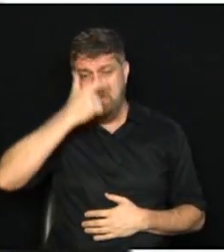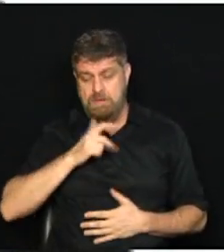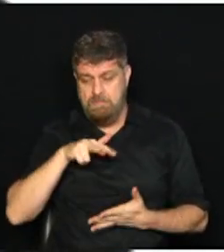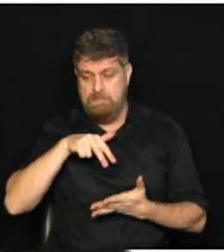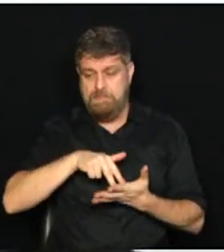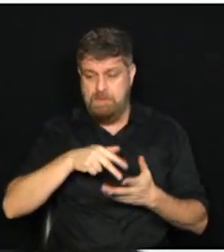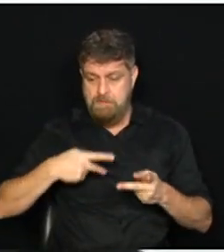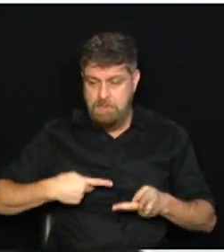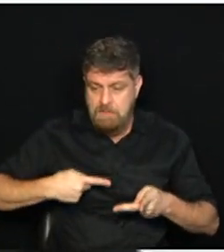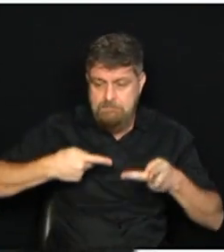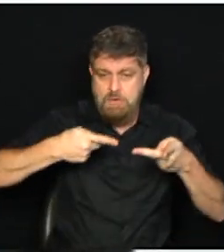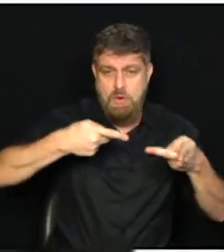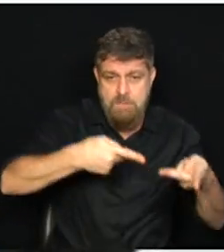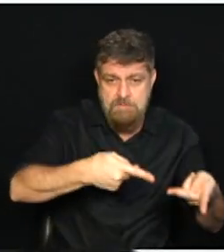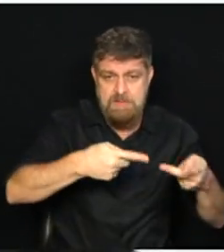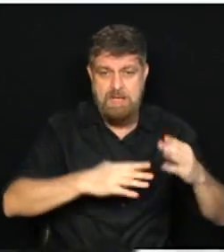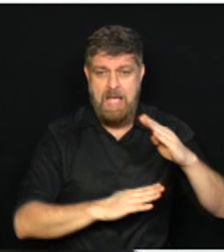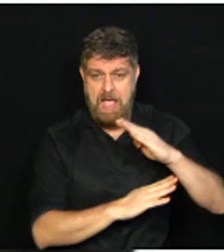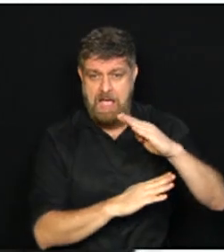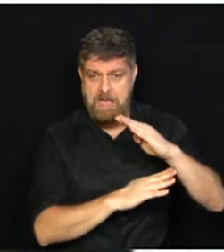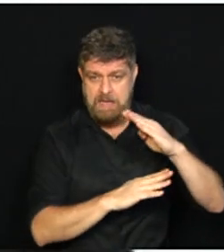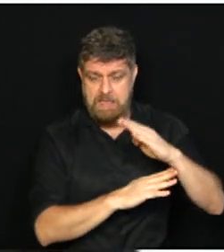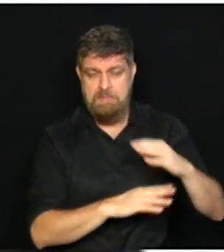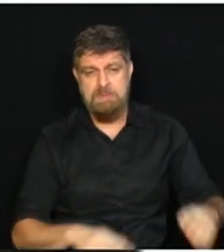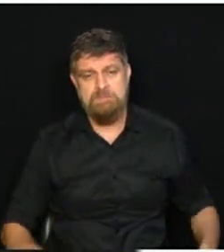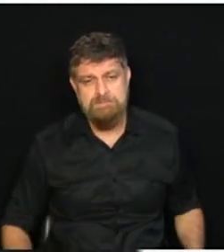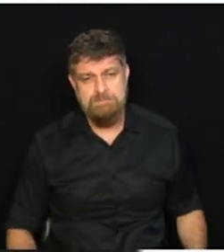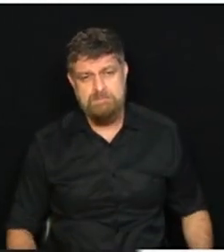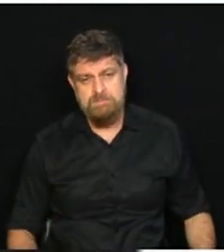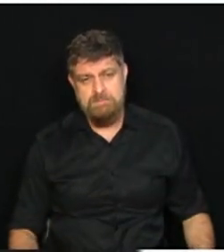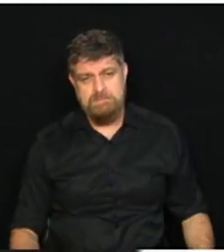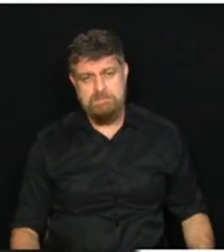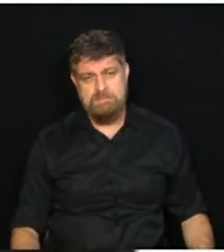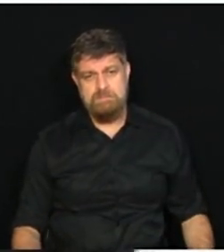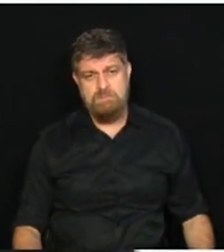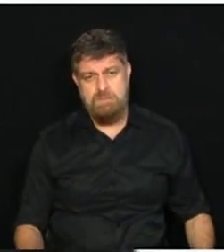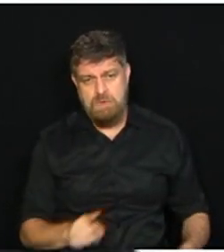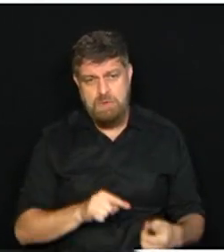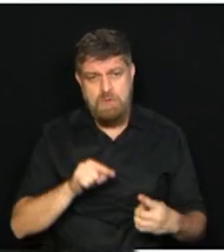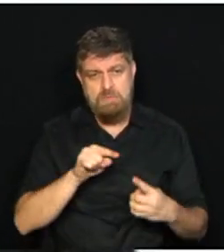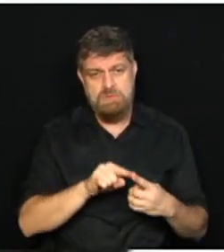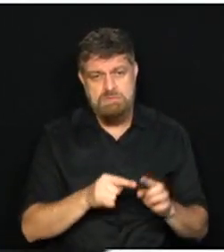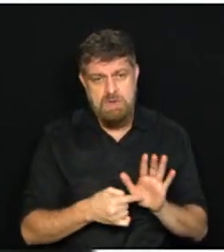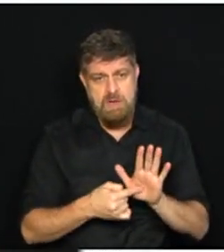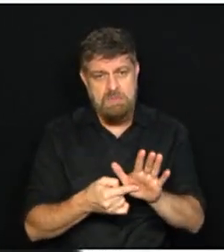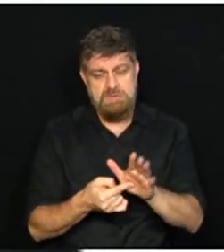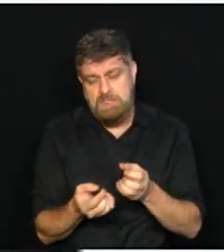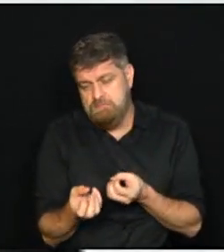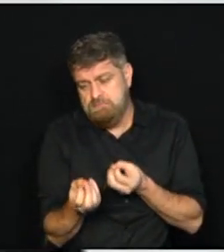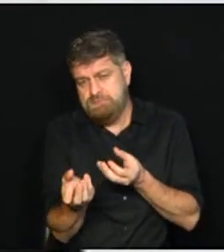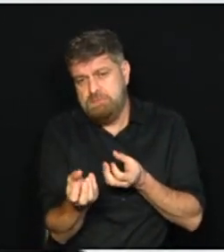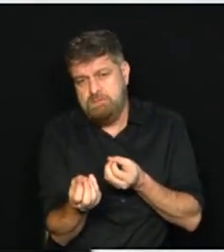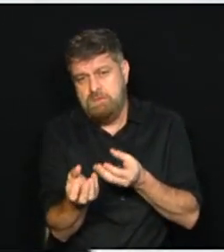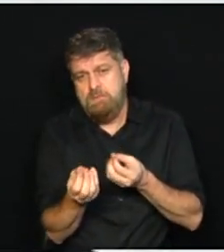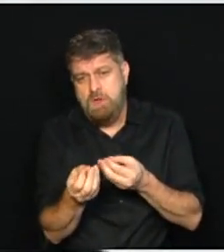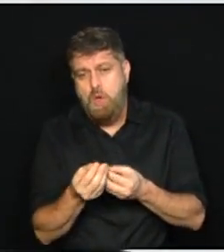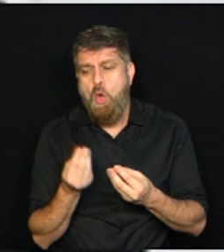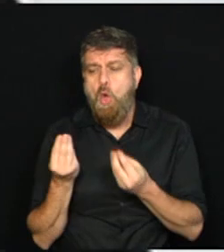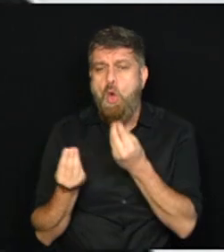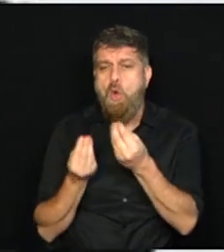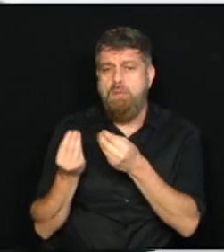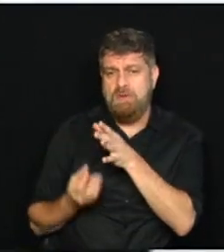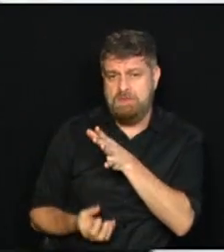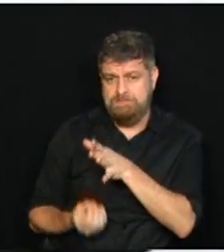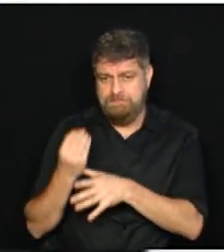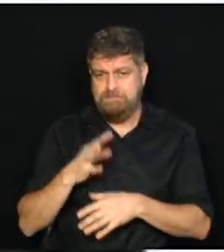convite da Câmara Municipal de Campinas, na tentativa de ir atualizando sobre como está se